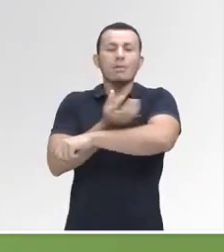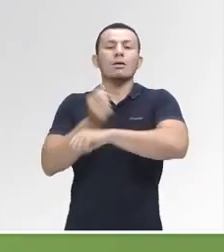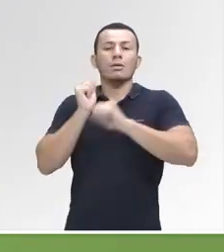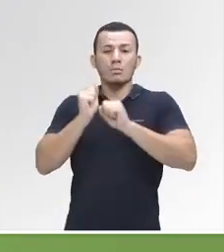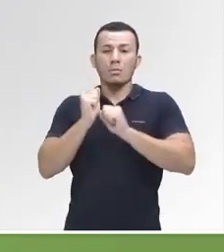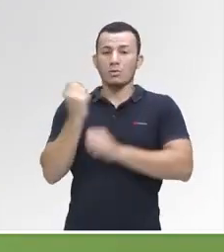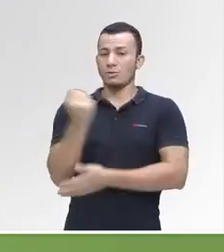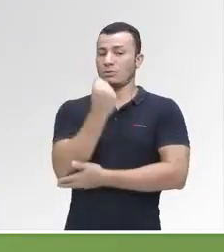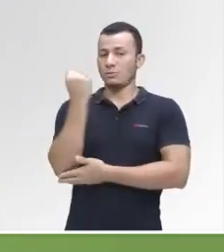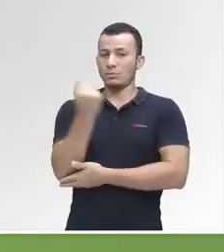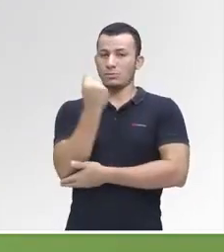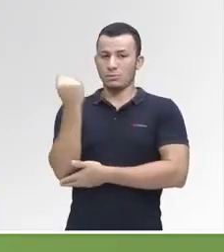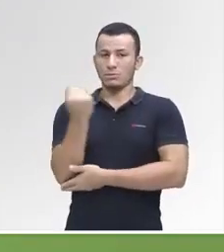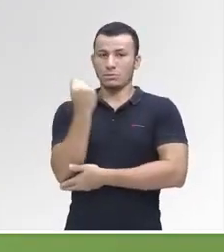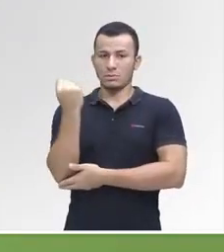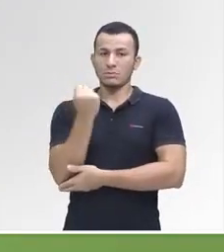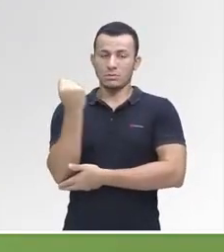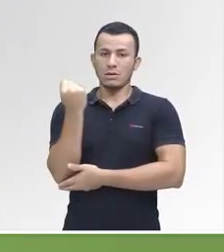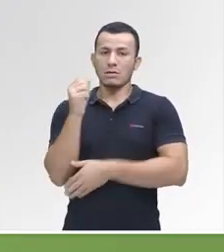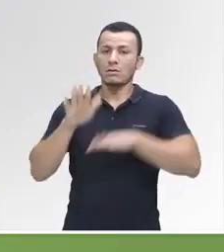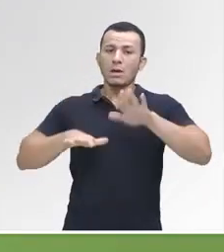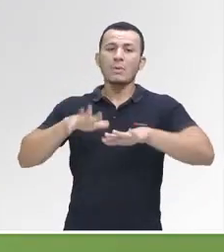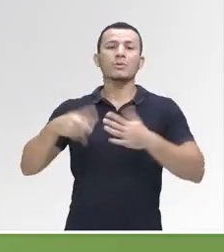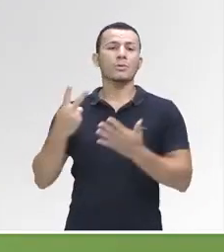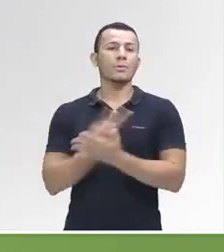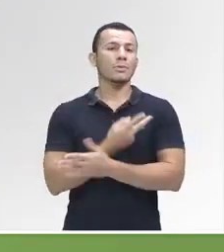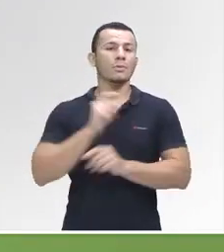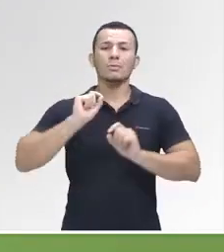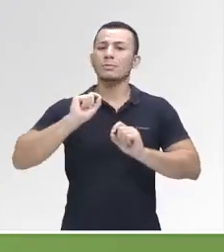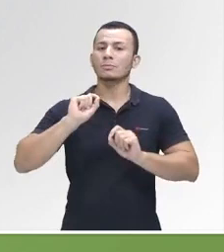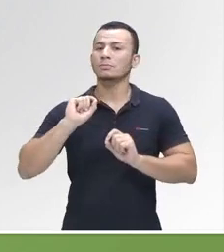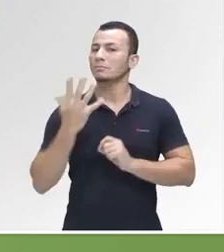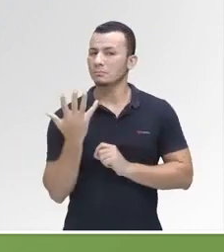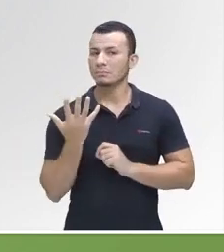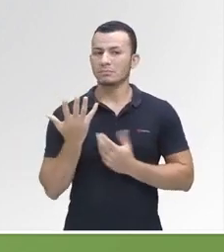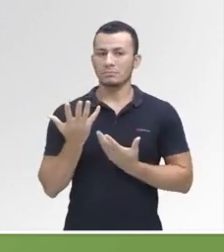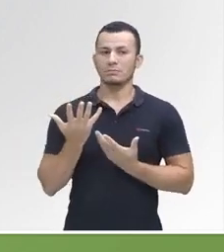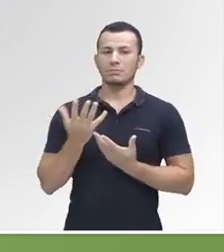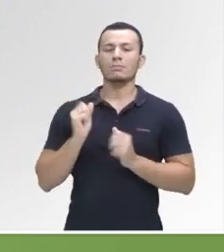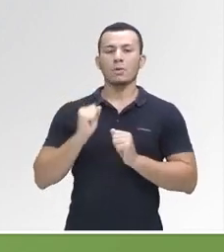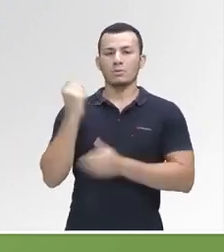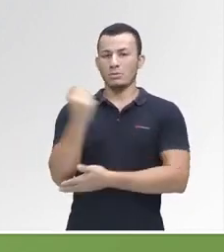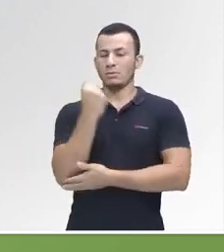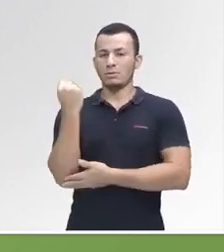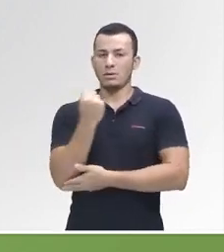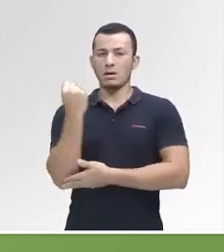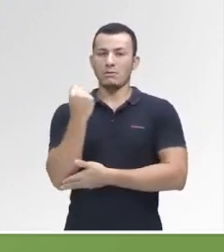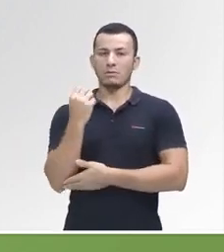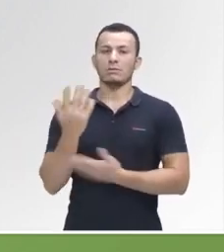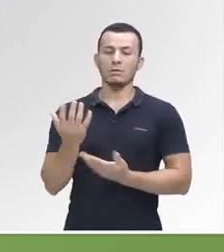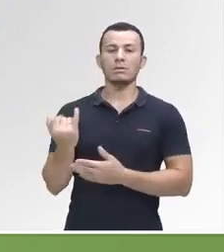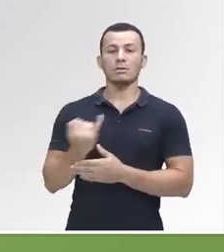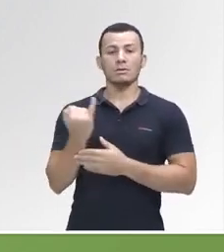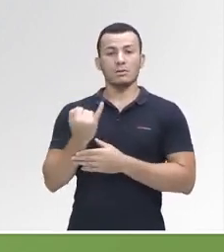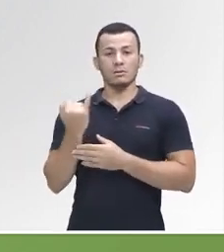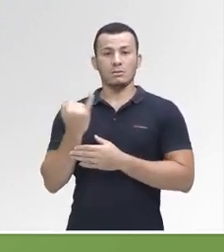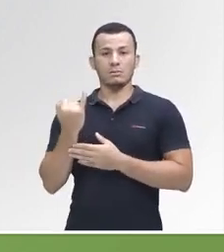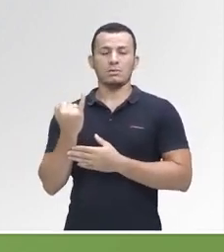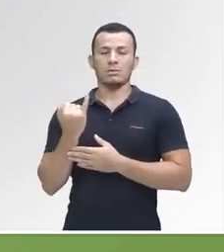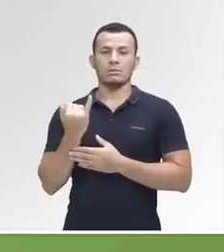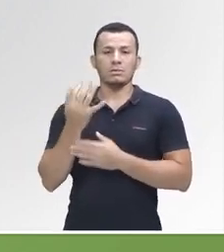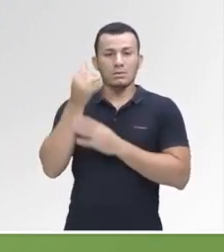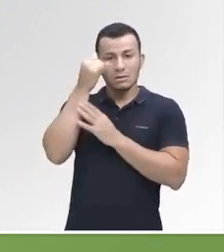com o acidente, né? Com o que aconteceu com a pele, aí vai sendo mais grave. Então é importante também que não